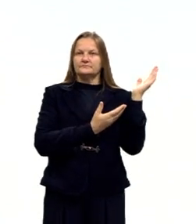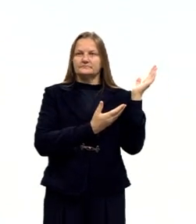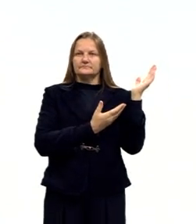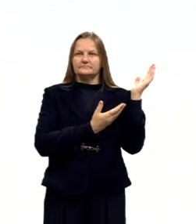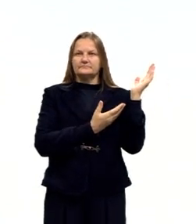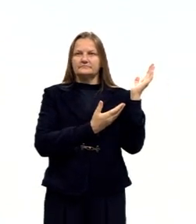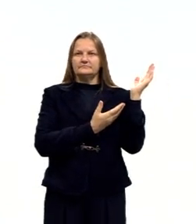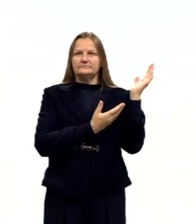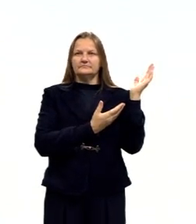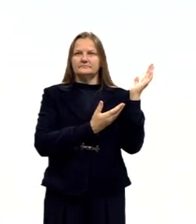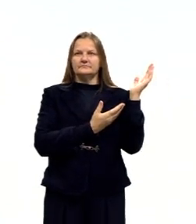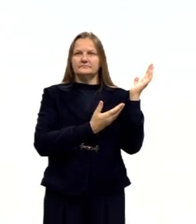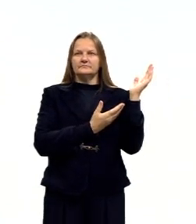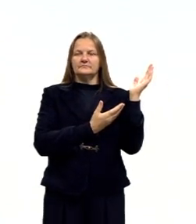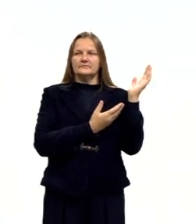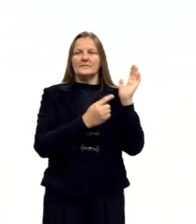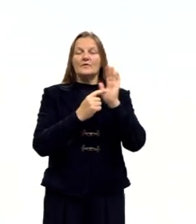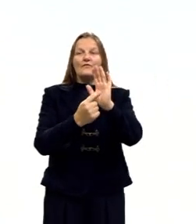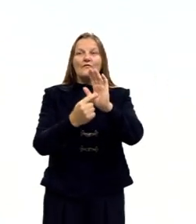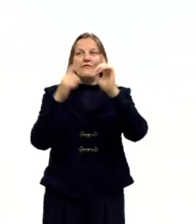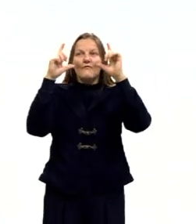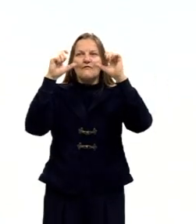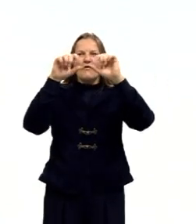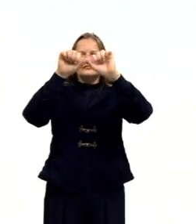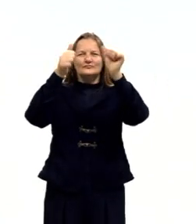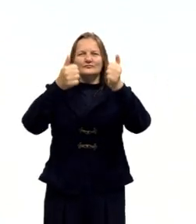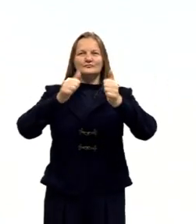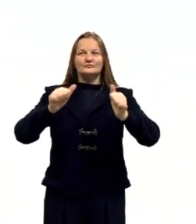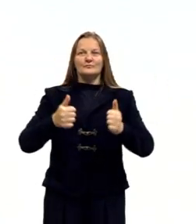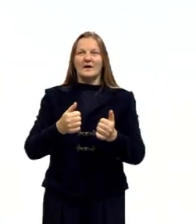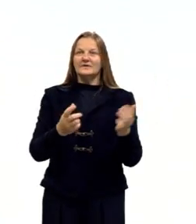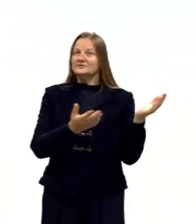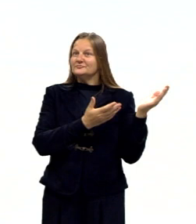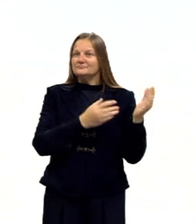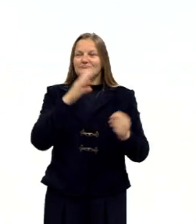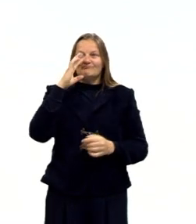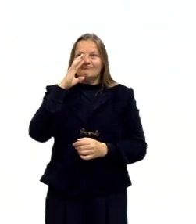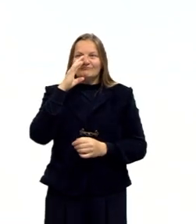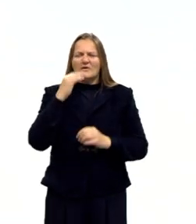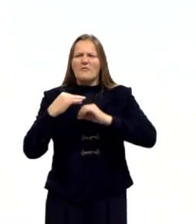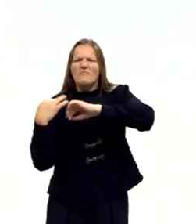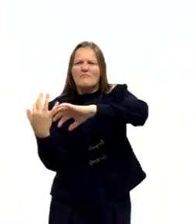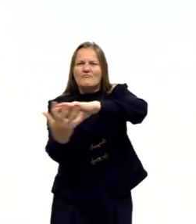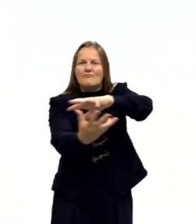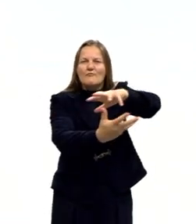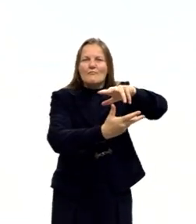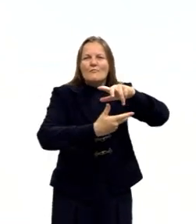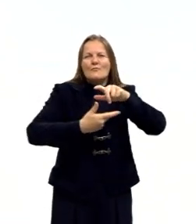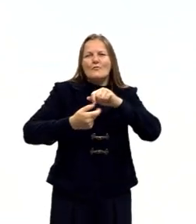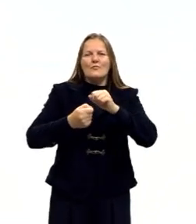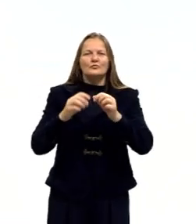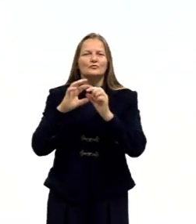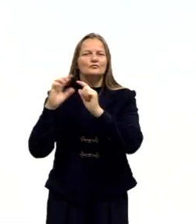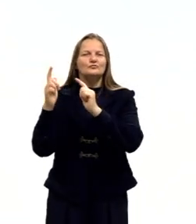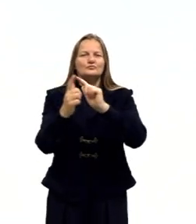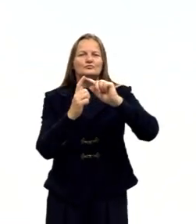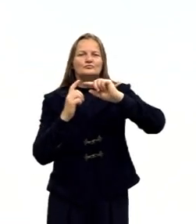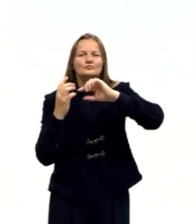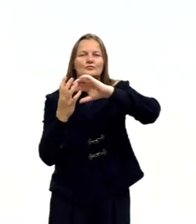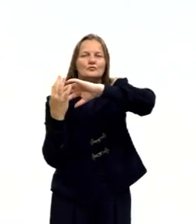provinha tá trouxe aqui uma imagem para vocês né mostra bem direitinho aqui né o mundo globalizado essas indústrias